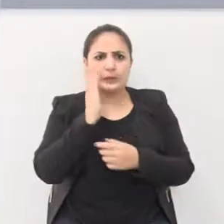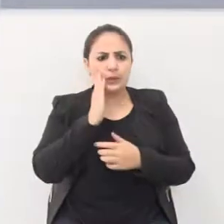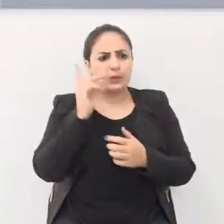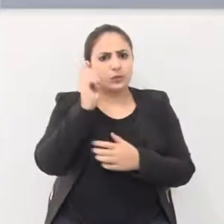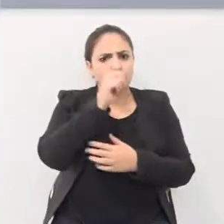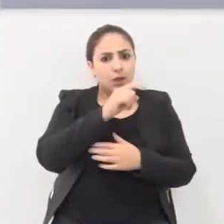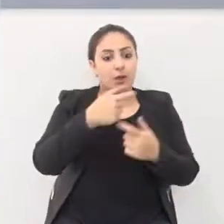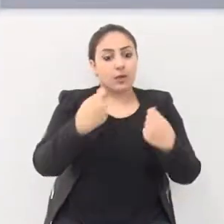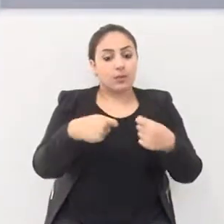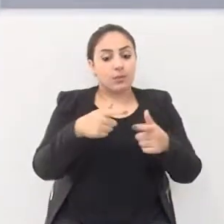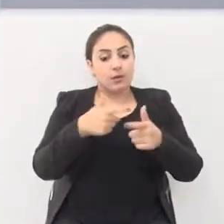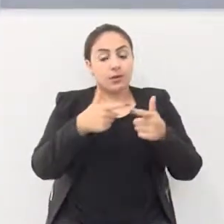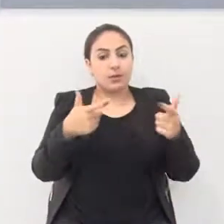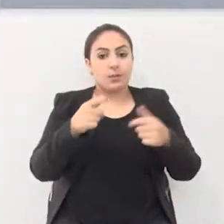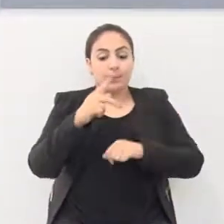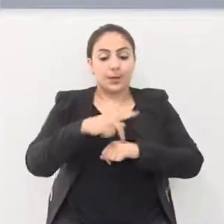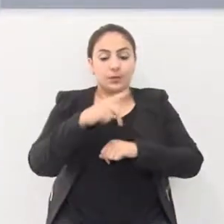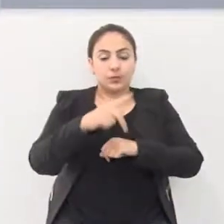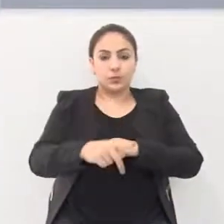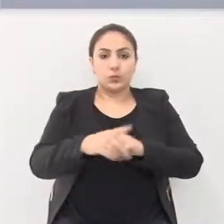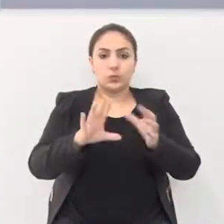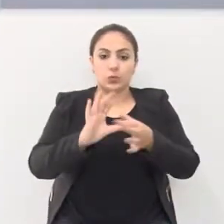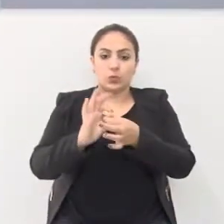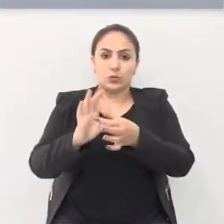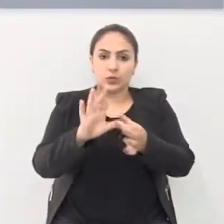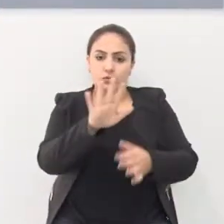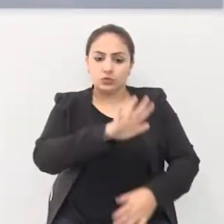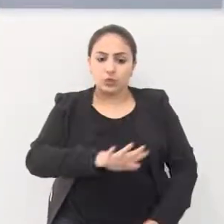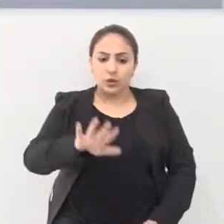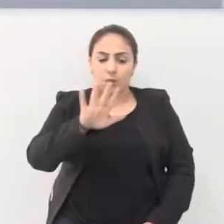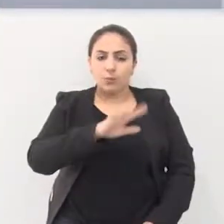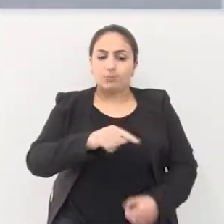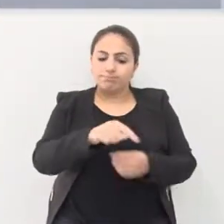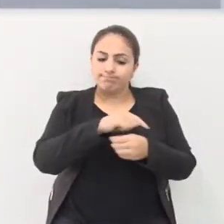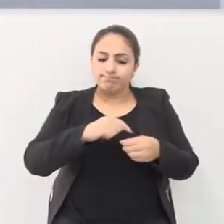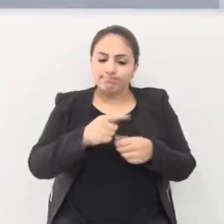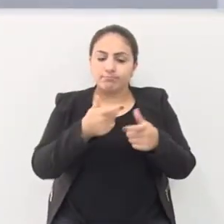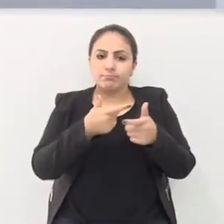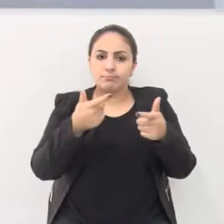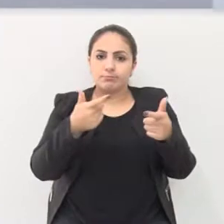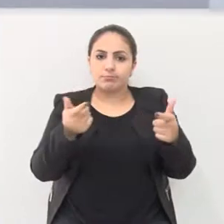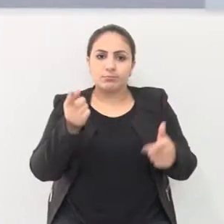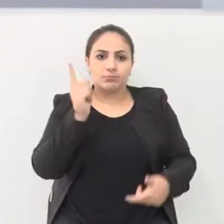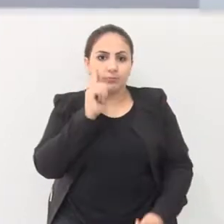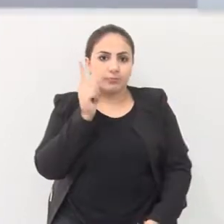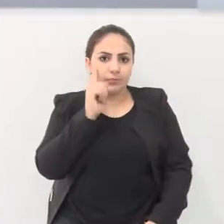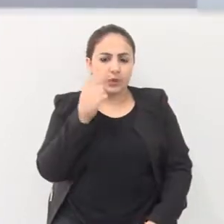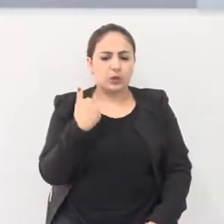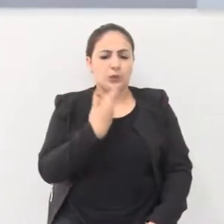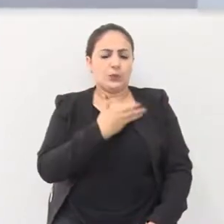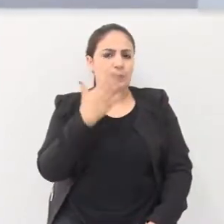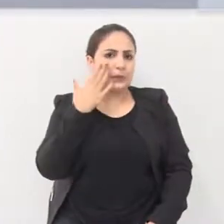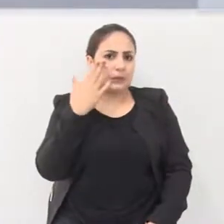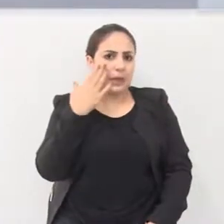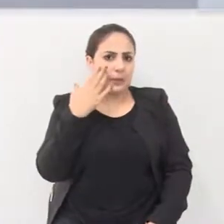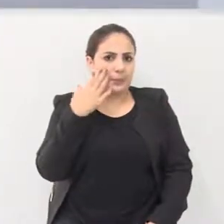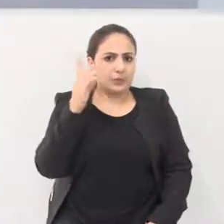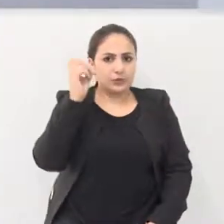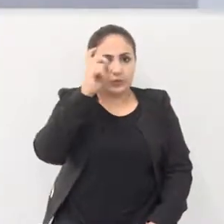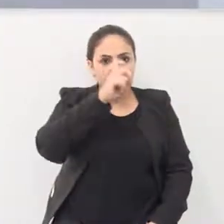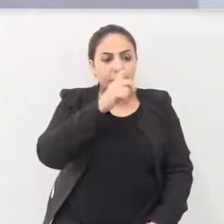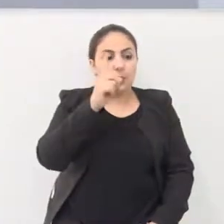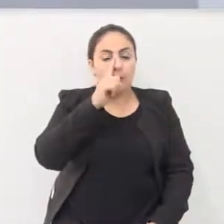grande. Passo Fundo, num contexto geral, é uma cidade que vem crescendo dia após dia. E a gente sabe das dificuldades dos